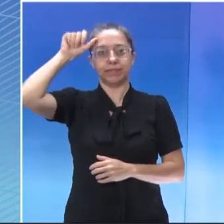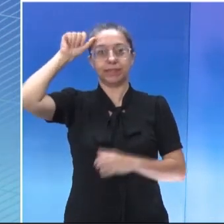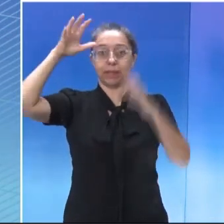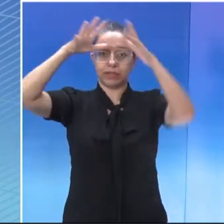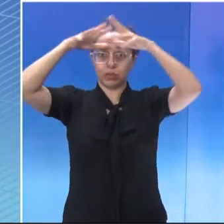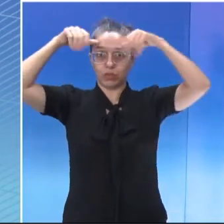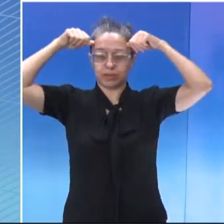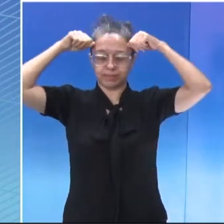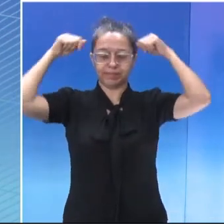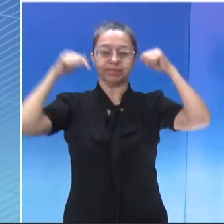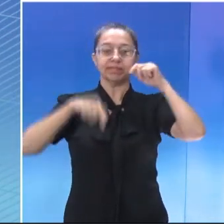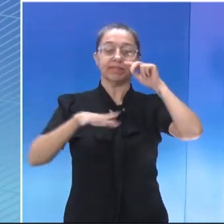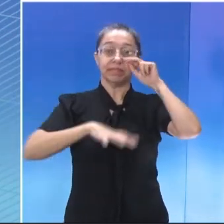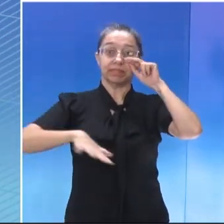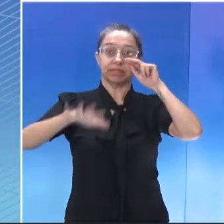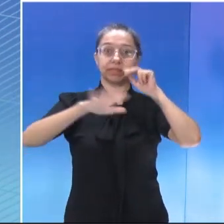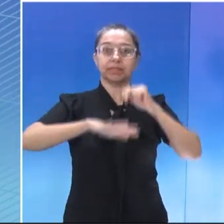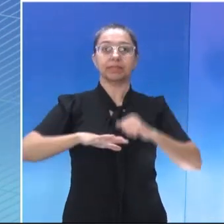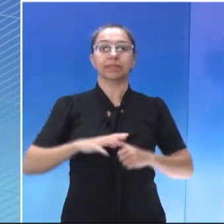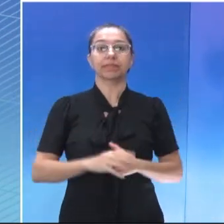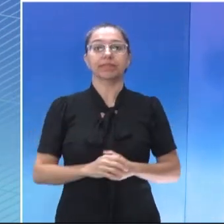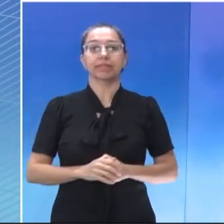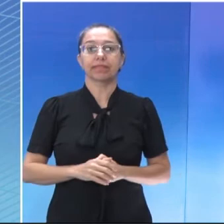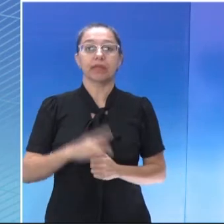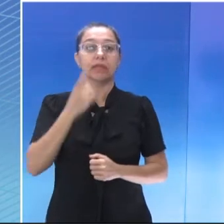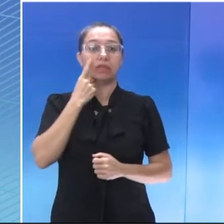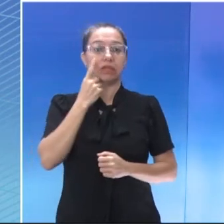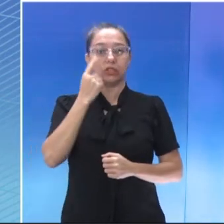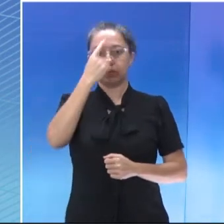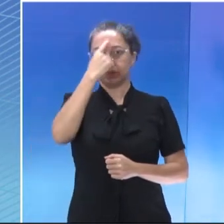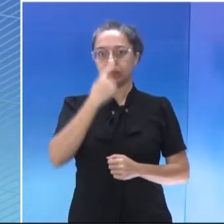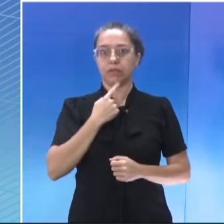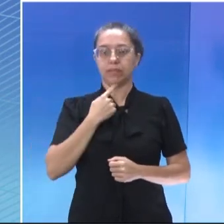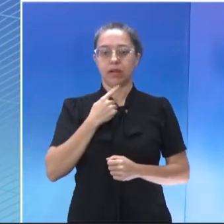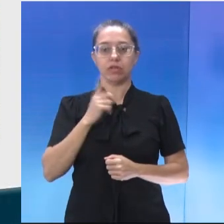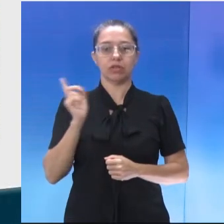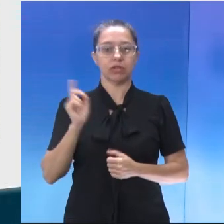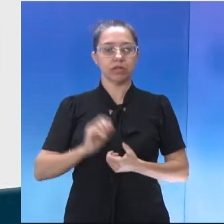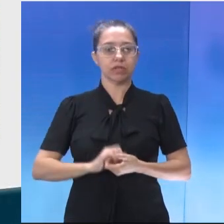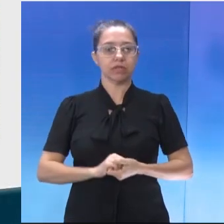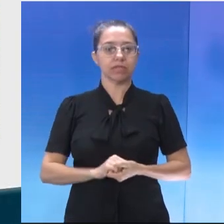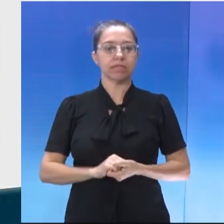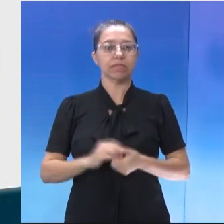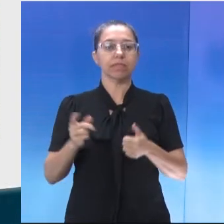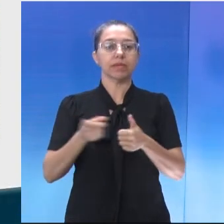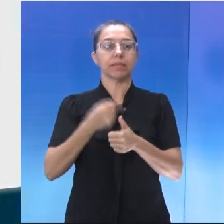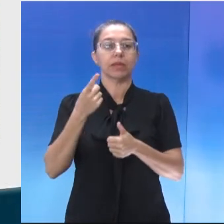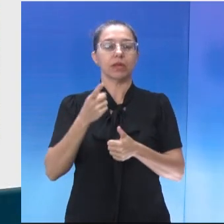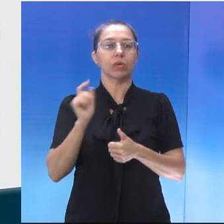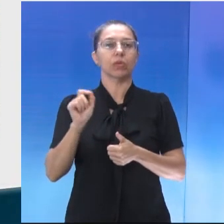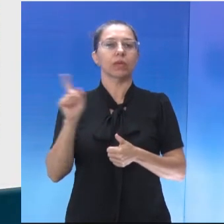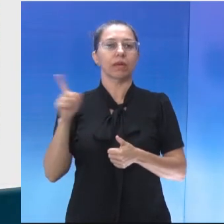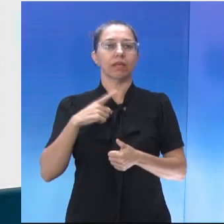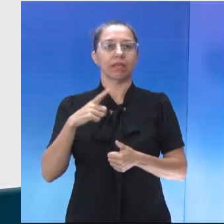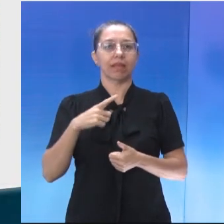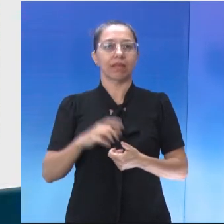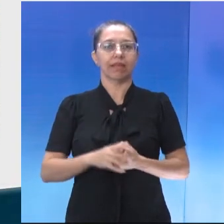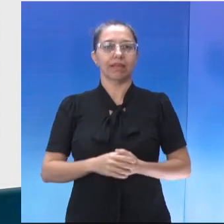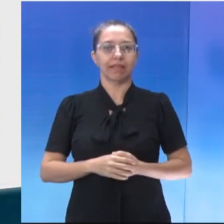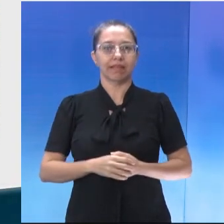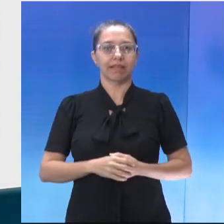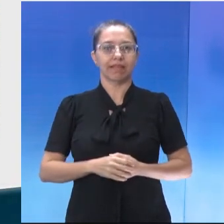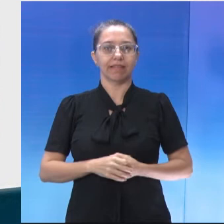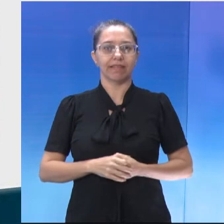preparei uns slides para vocês. Vamos dar uma olhadinha nessas fotos aí. Primeiro slide. Olha o que tem nessa imagem,